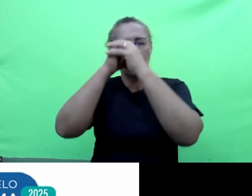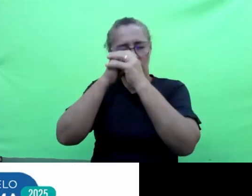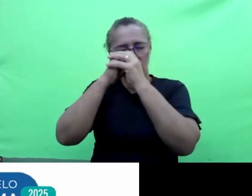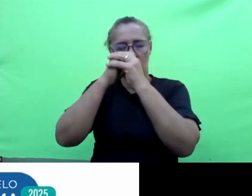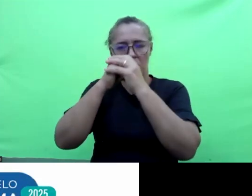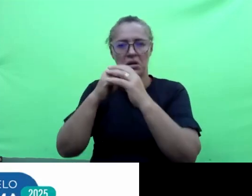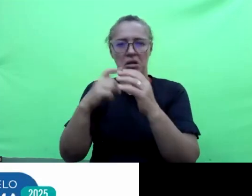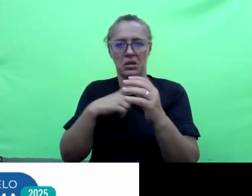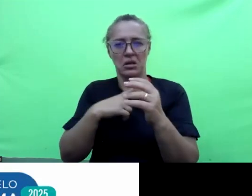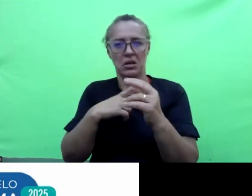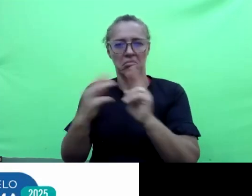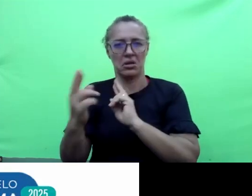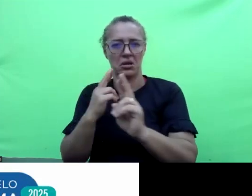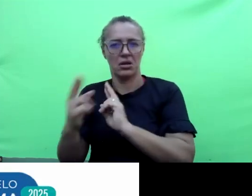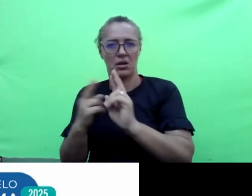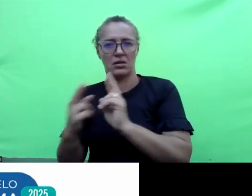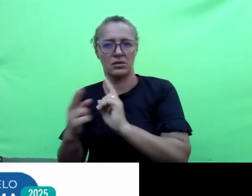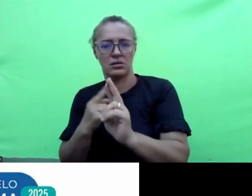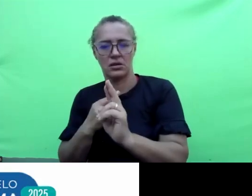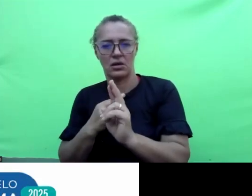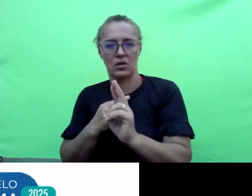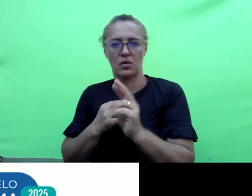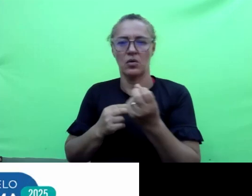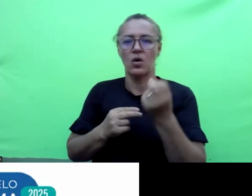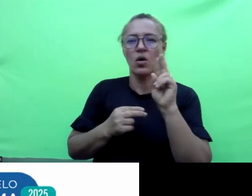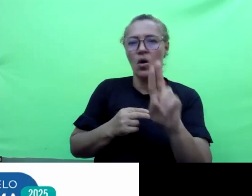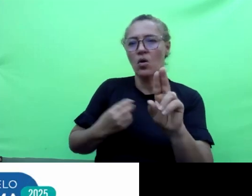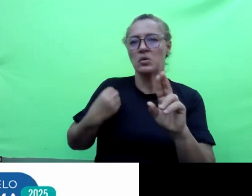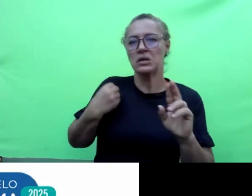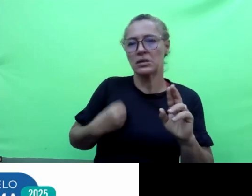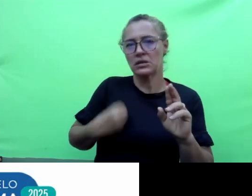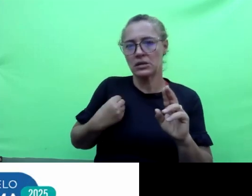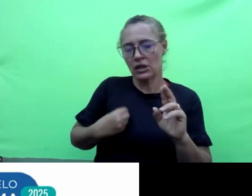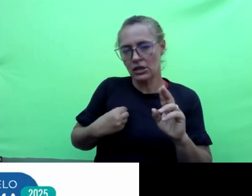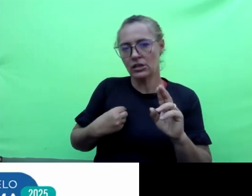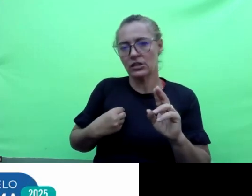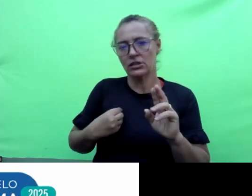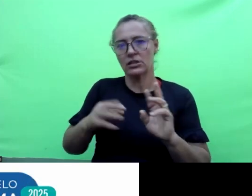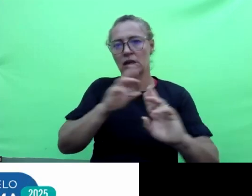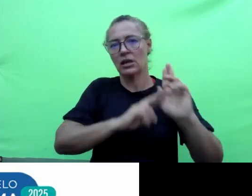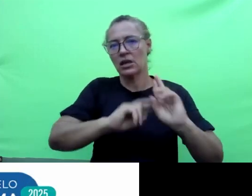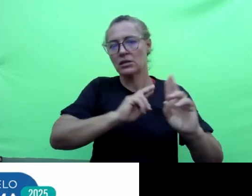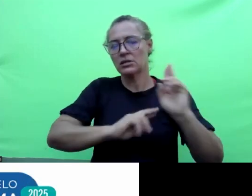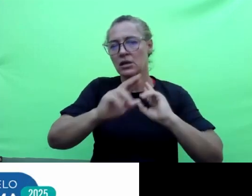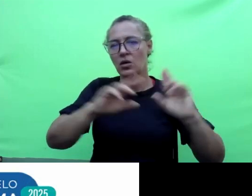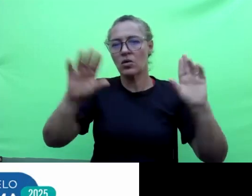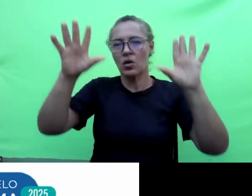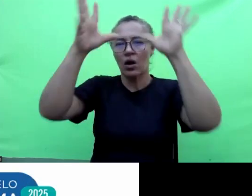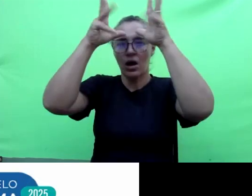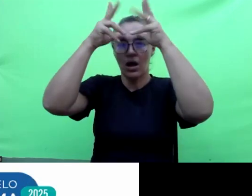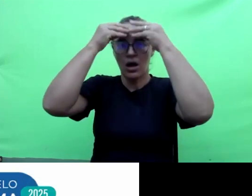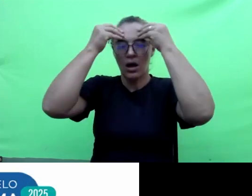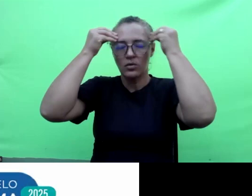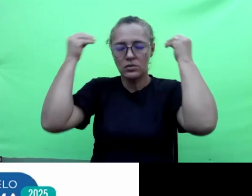em algum teste oftalmológico e se existe a relação com essas doenças, no caso.